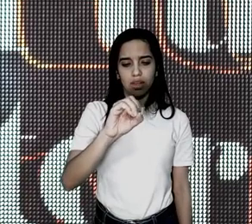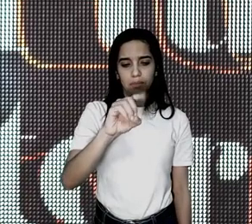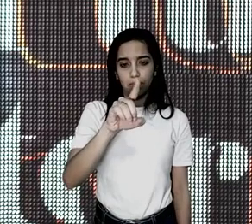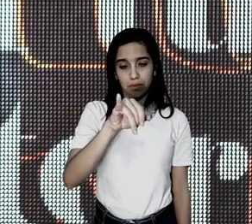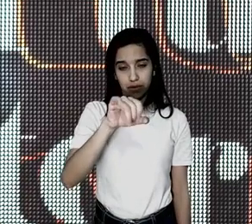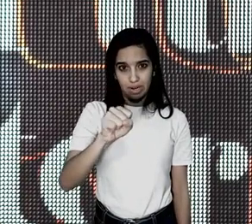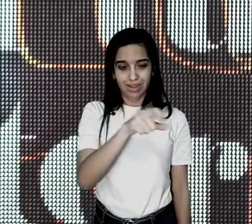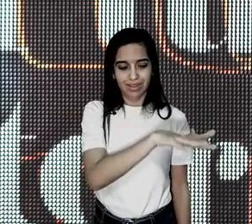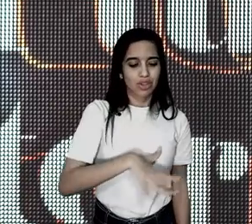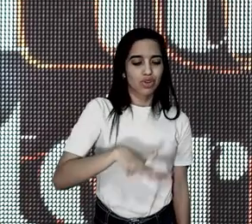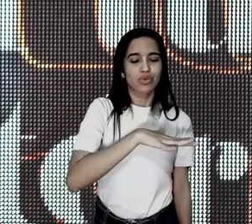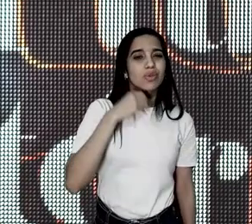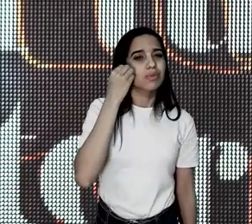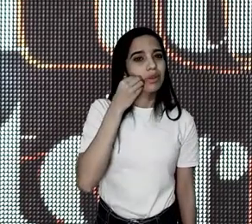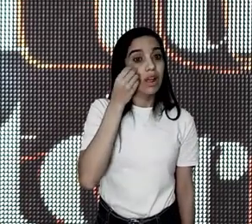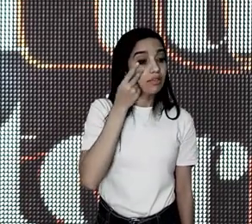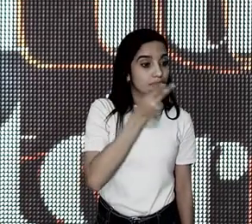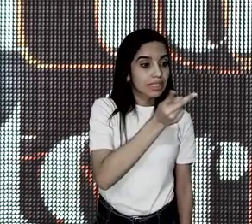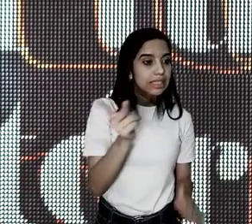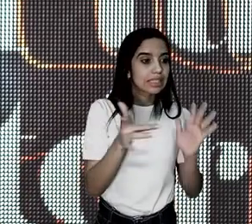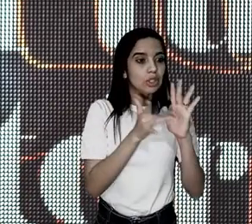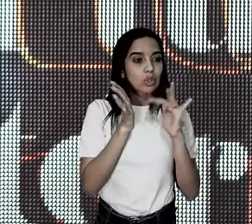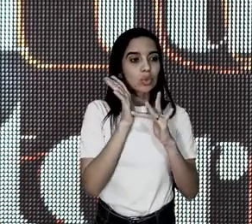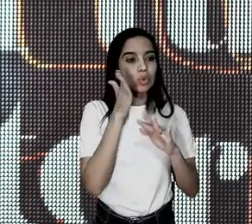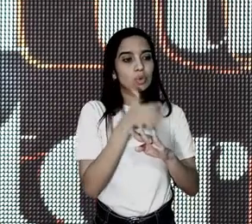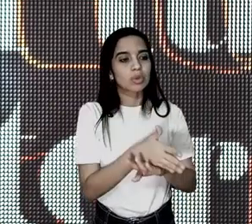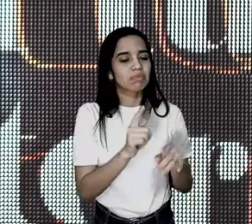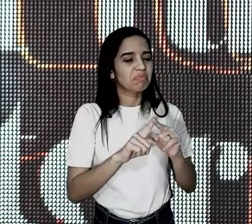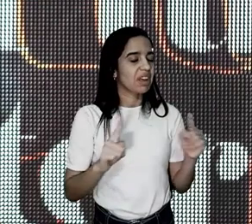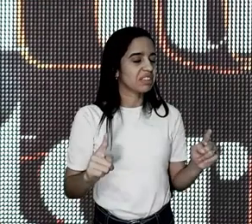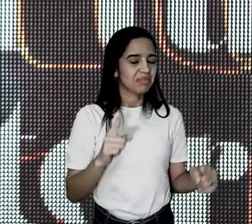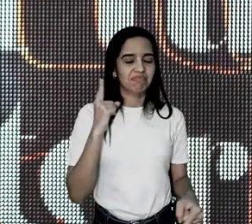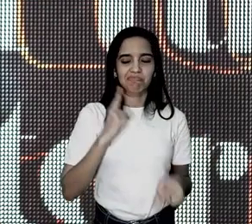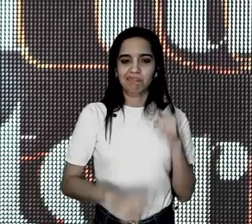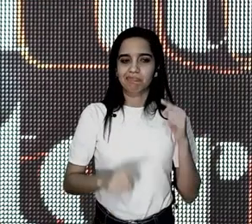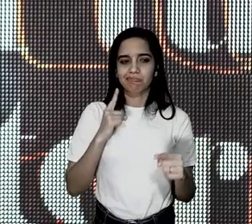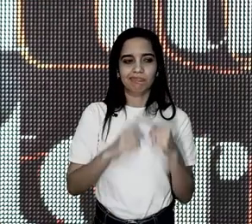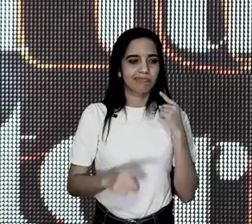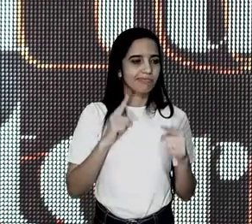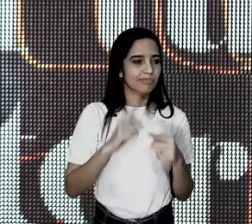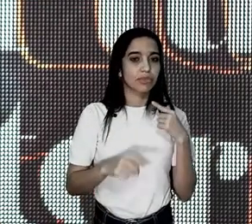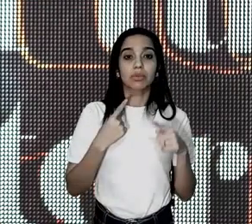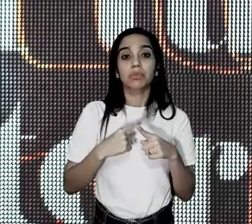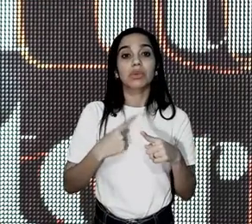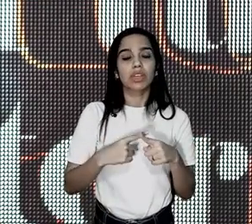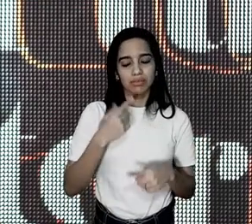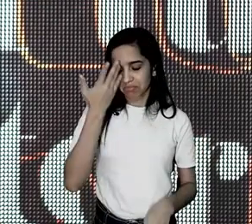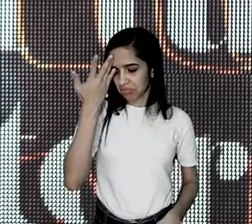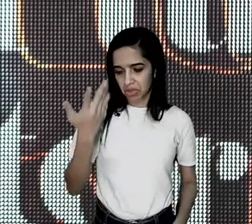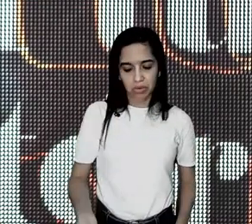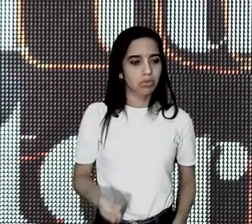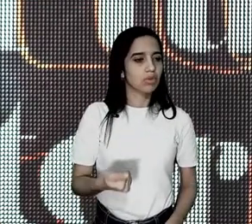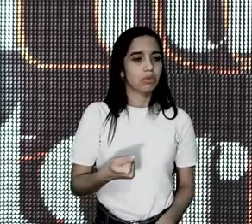Gadara experimentou a visita de Jesus, mas a repudiou, porque não pôde lidar com as perdas,